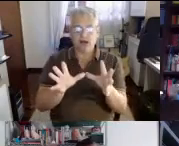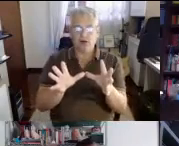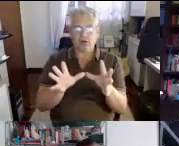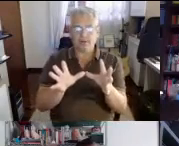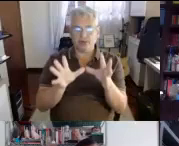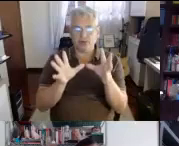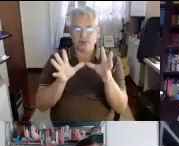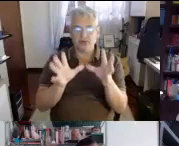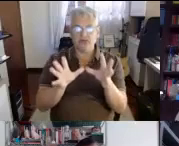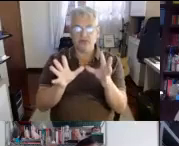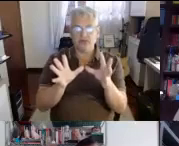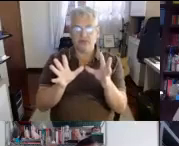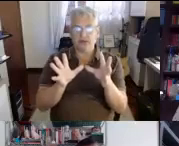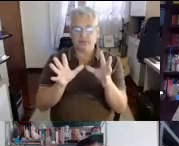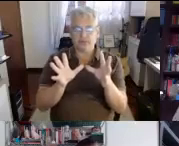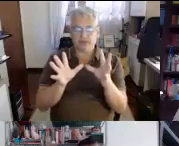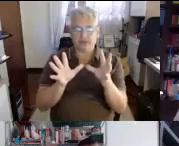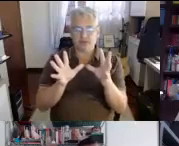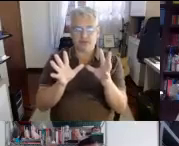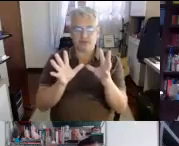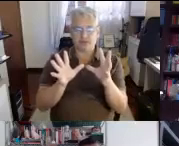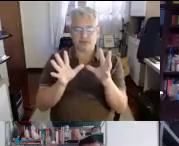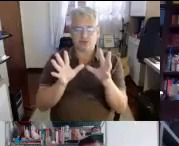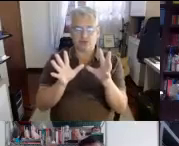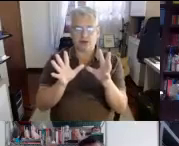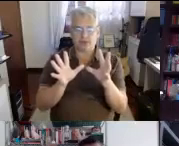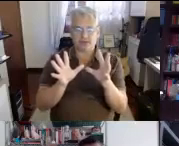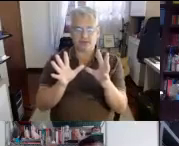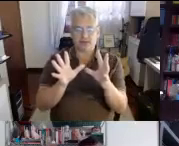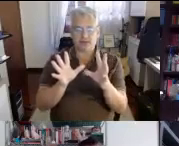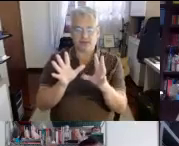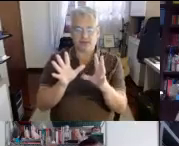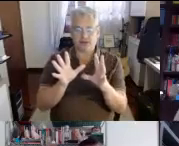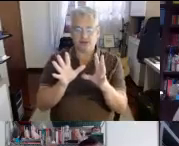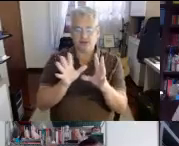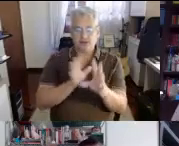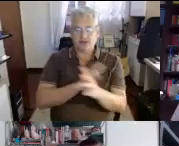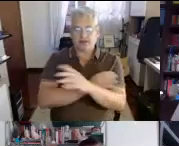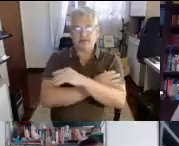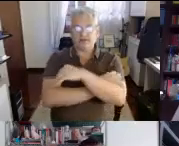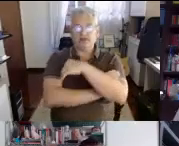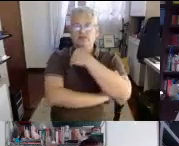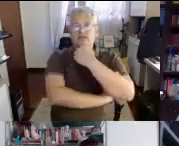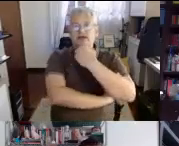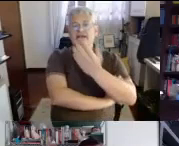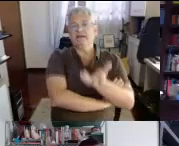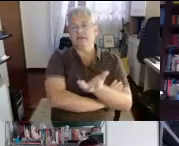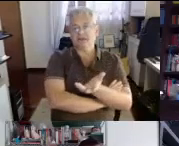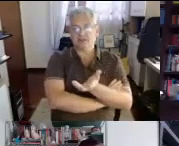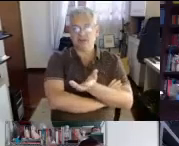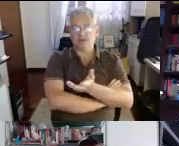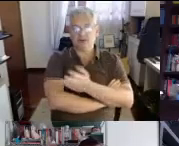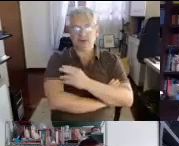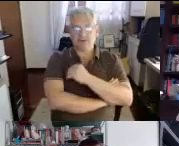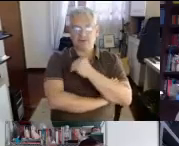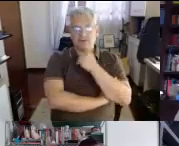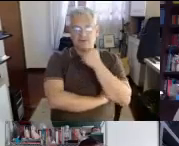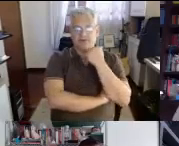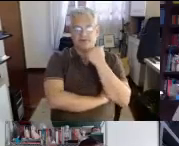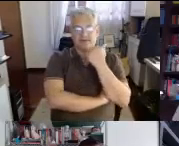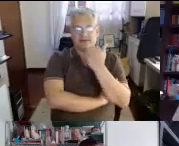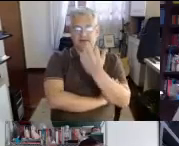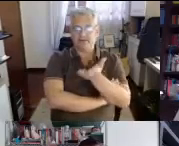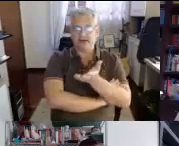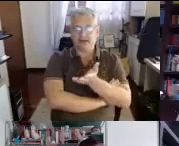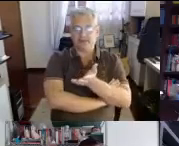local, reproduzindo um campo de pressões global numa escala maior. Daí você não usaria a mesa M2, você